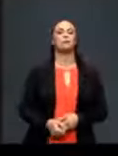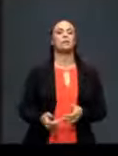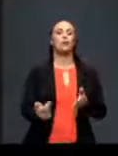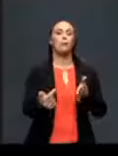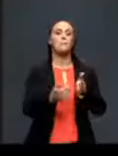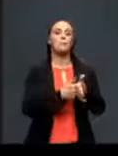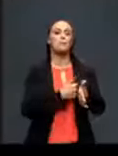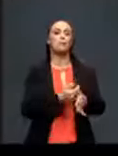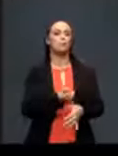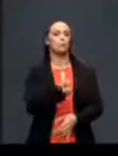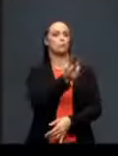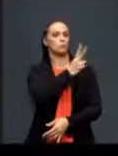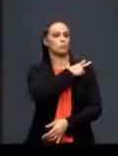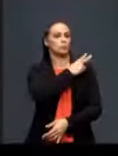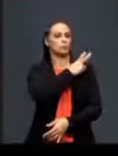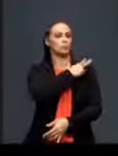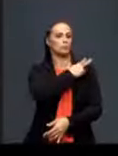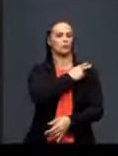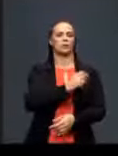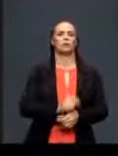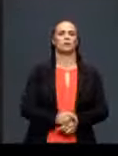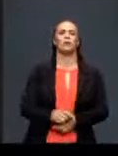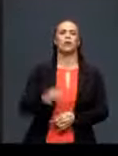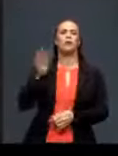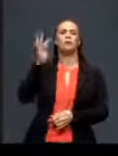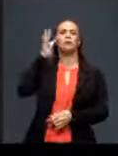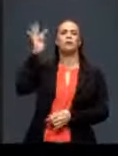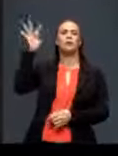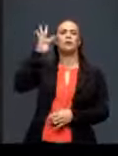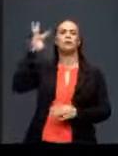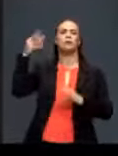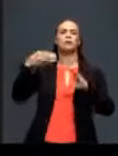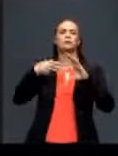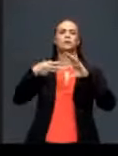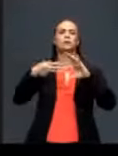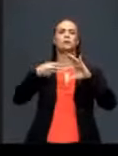a teoria celular? Ah, muito bem.